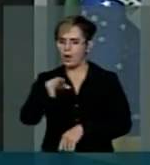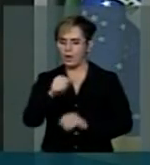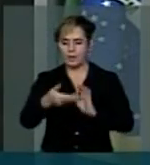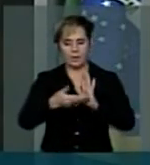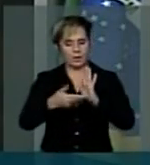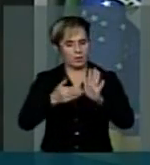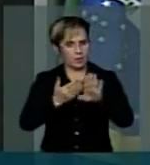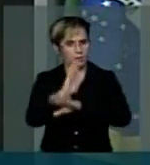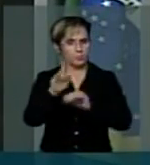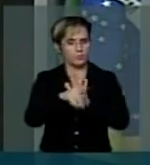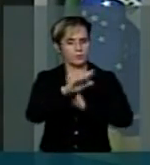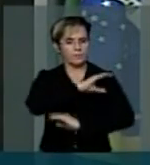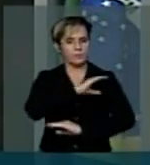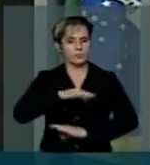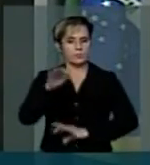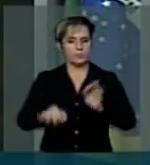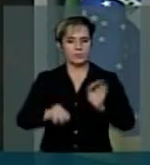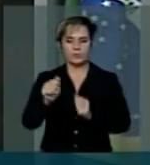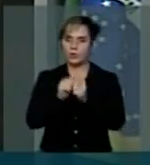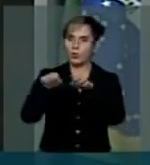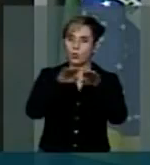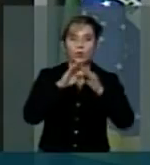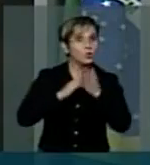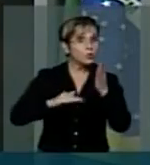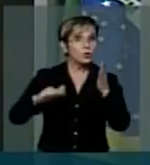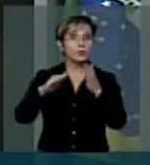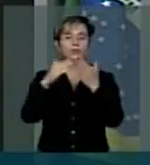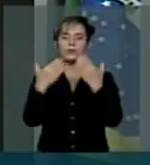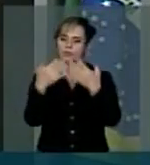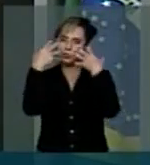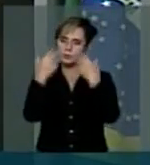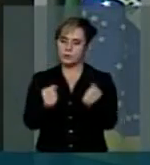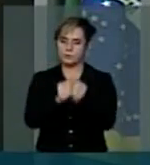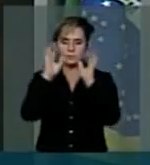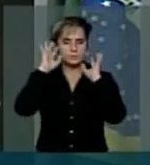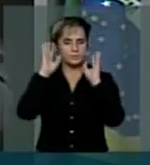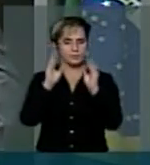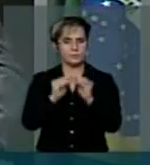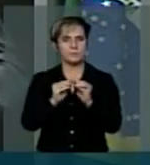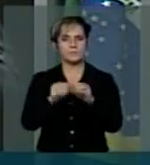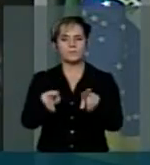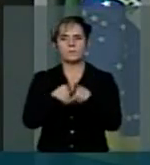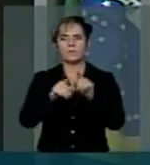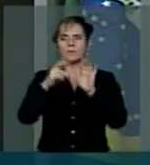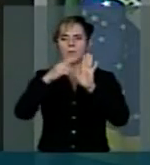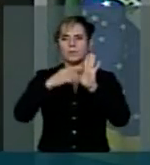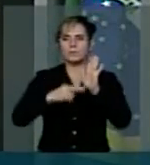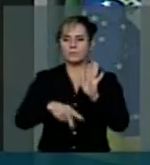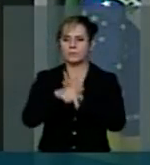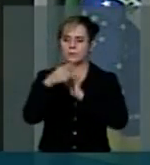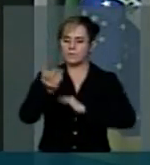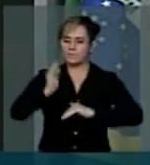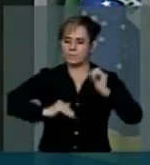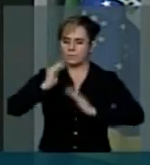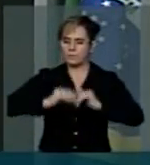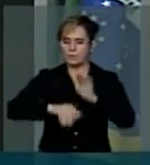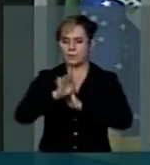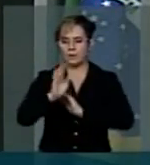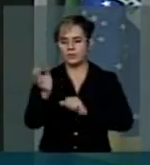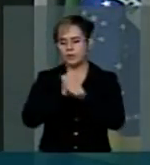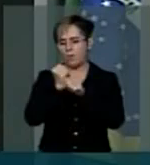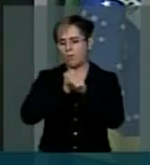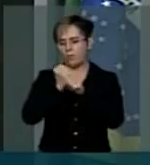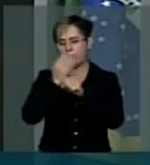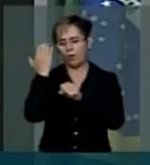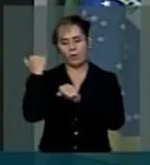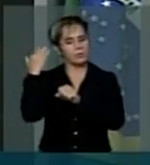na Comissão de Justiça, por unanimidade, reconheceu e regulamentou essa profissão que há muito